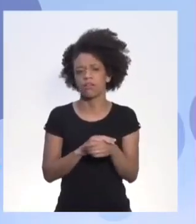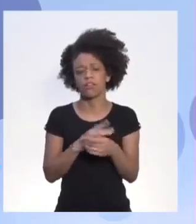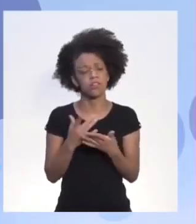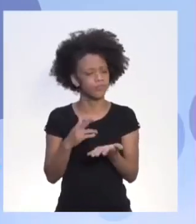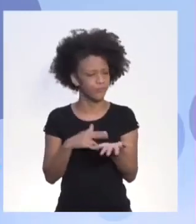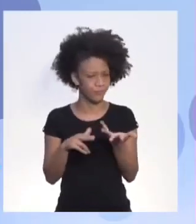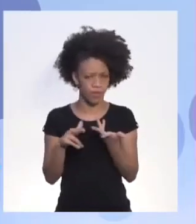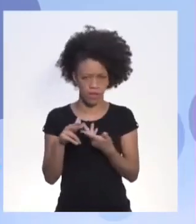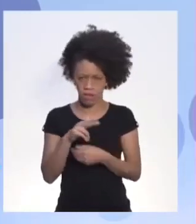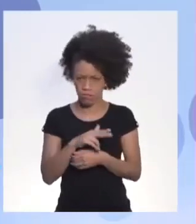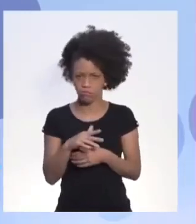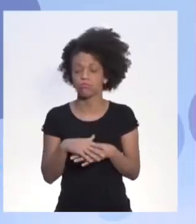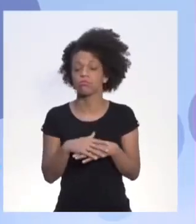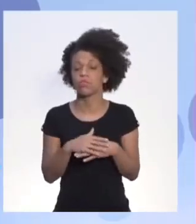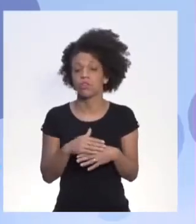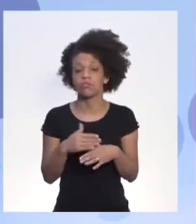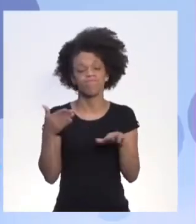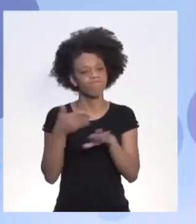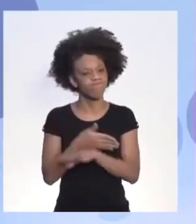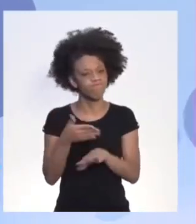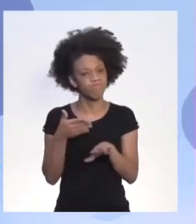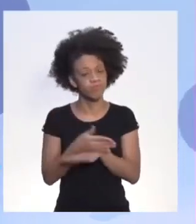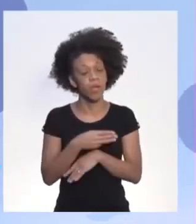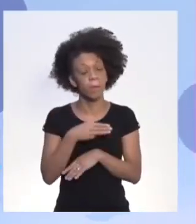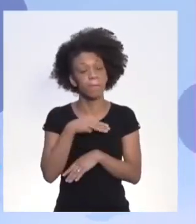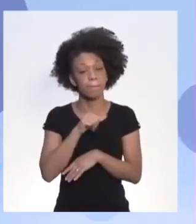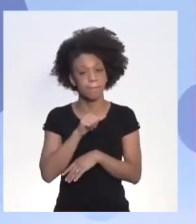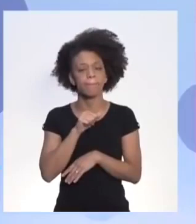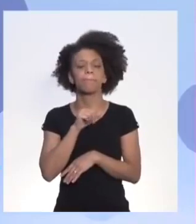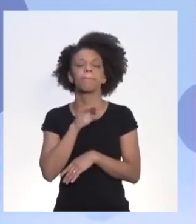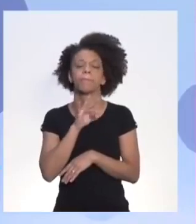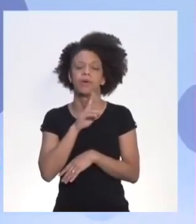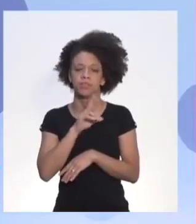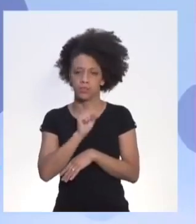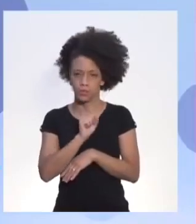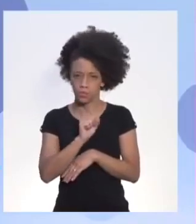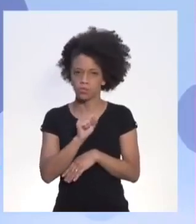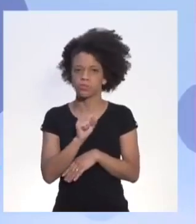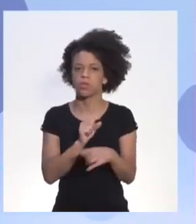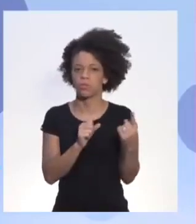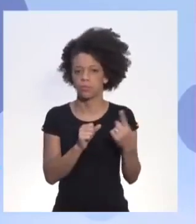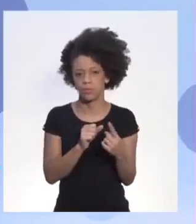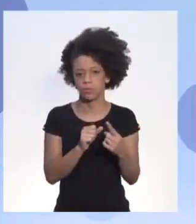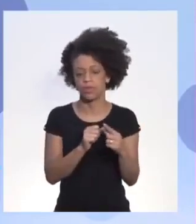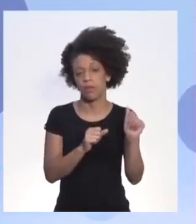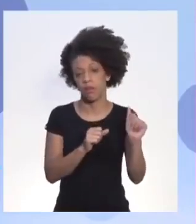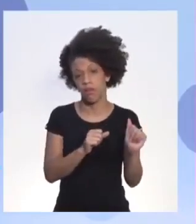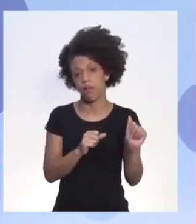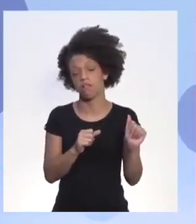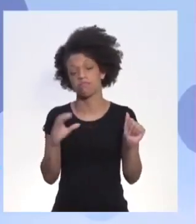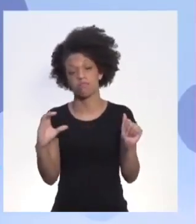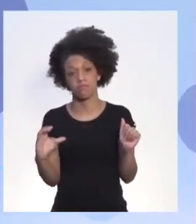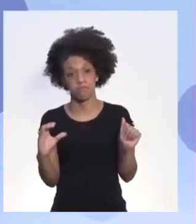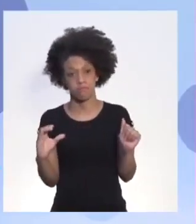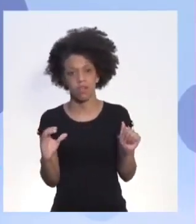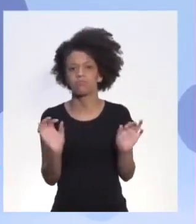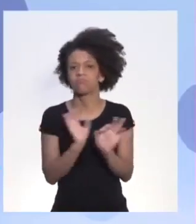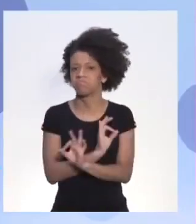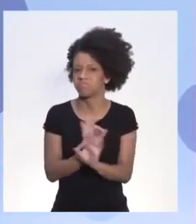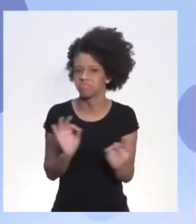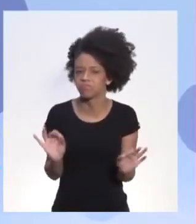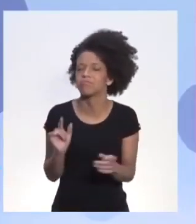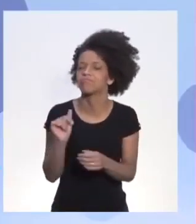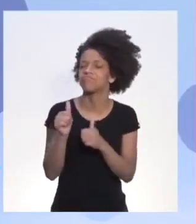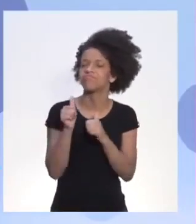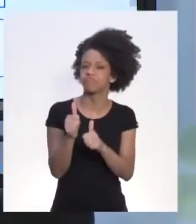aí vai, Jonas. Muita. O Matheus, tá? A na primeira peça e C na quarta peça. Obrigado, Matheus. Boa. E é